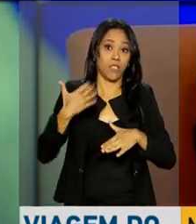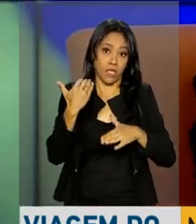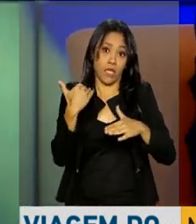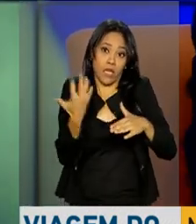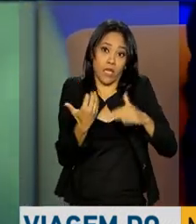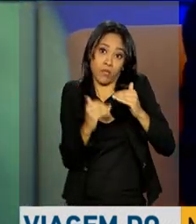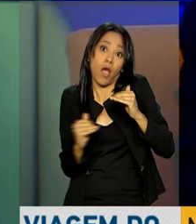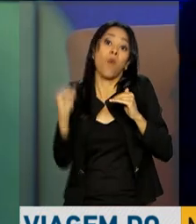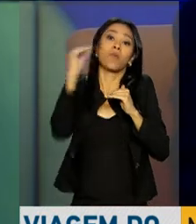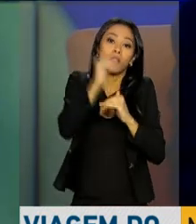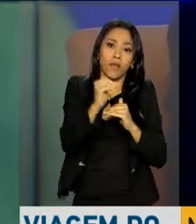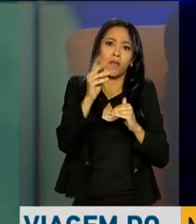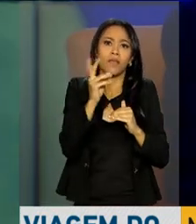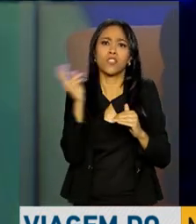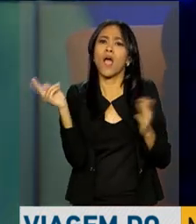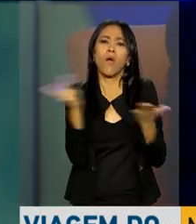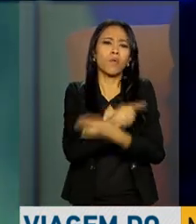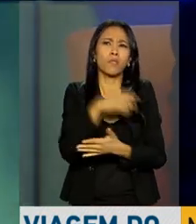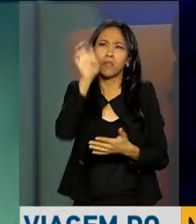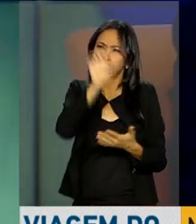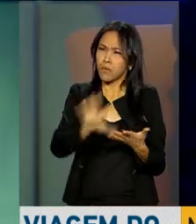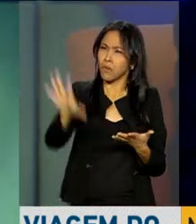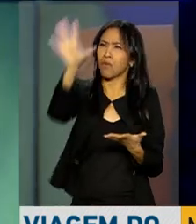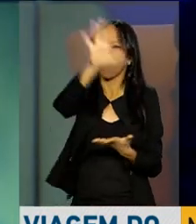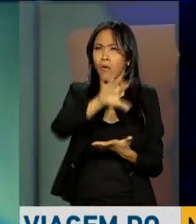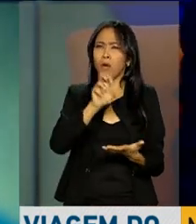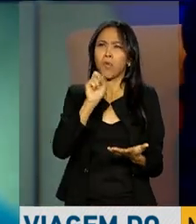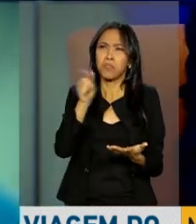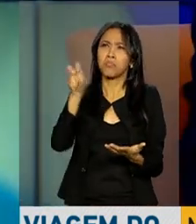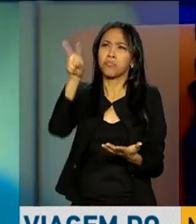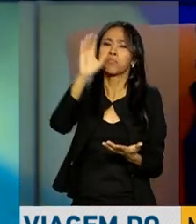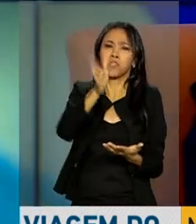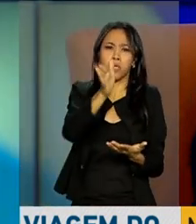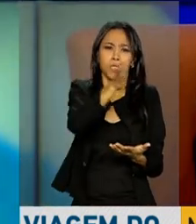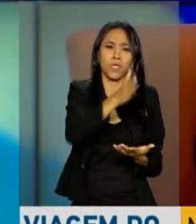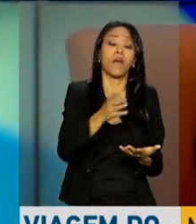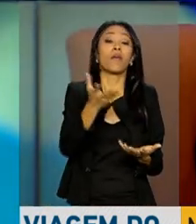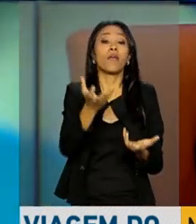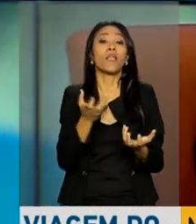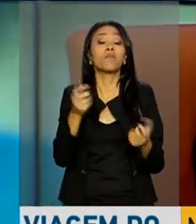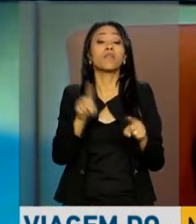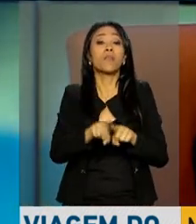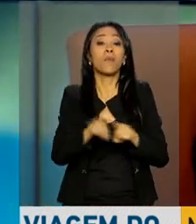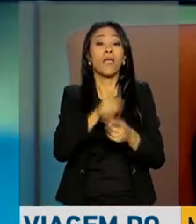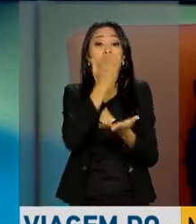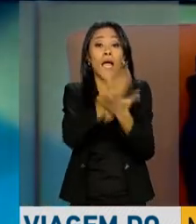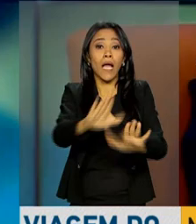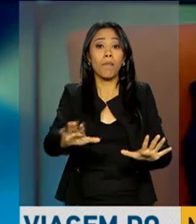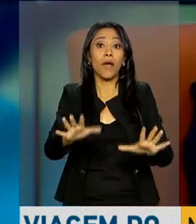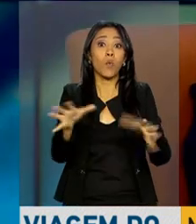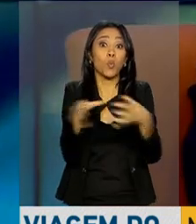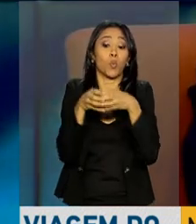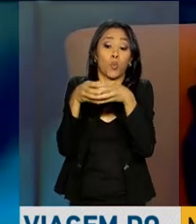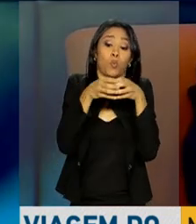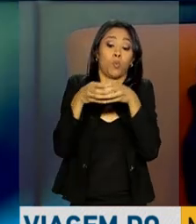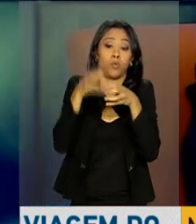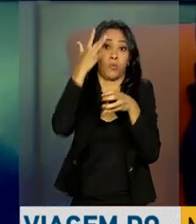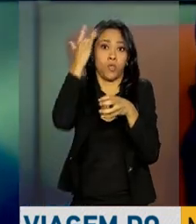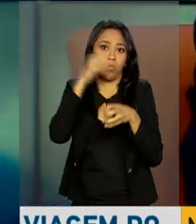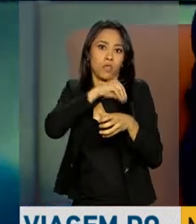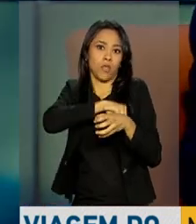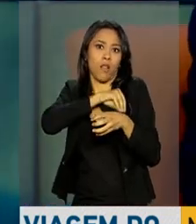vários países da Europa, né? Necessário, aliás, também nós queremos acabar com os privilégios, ou seja, esta